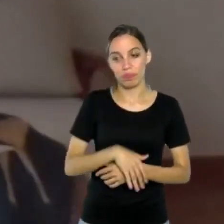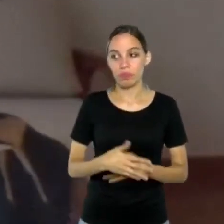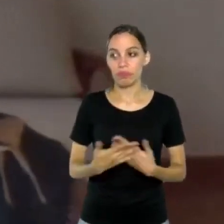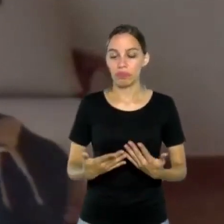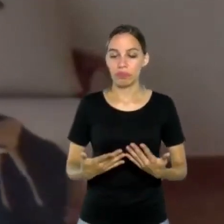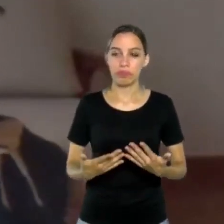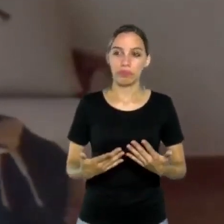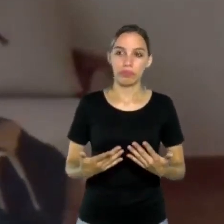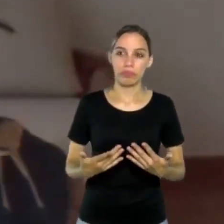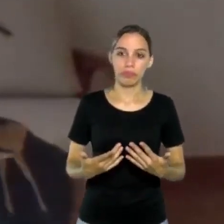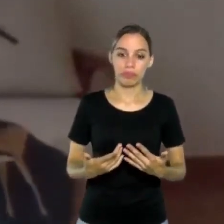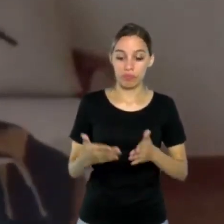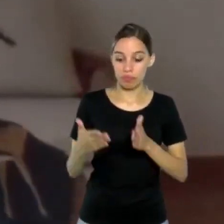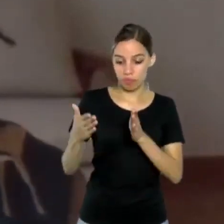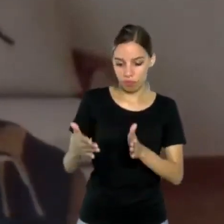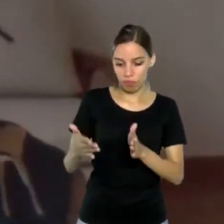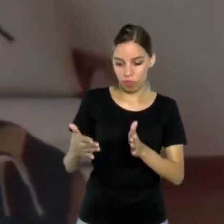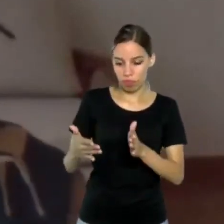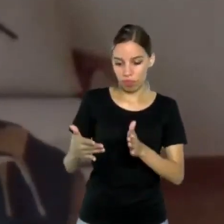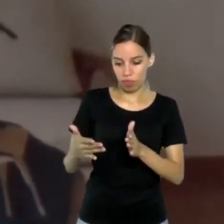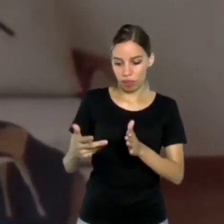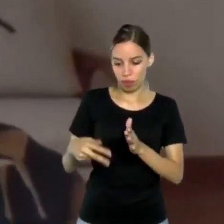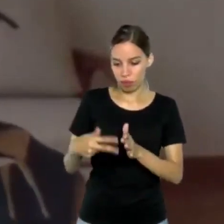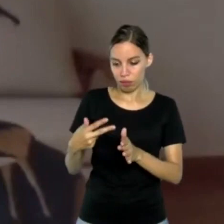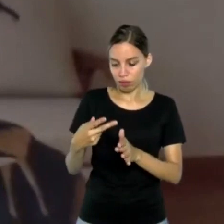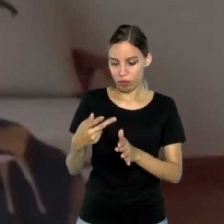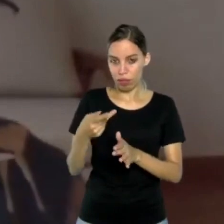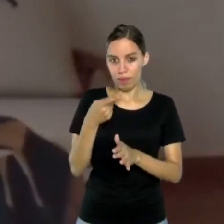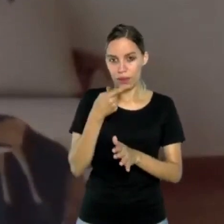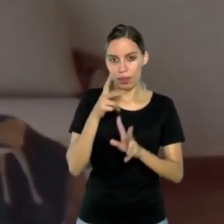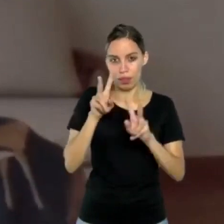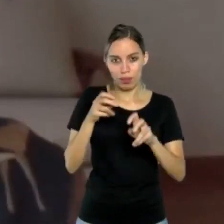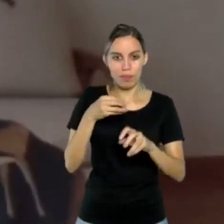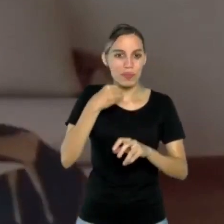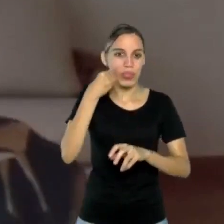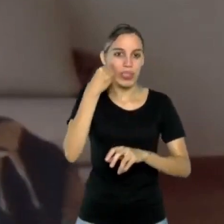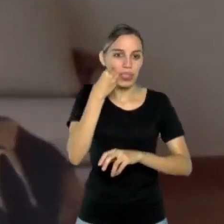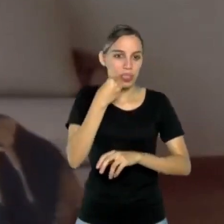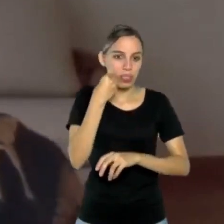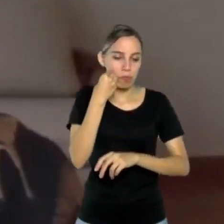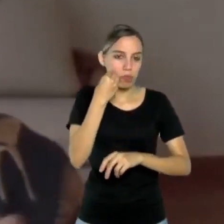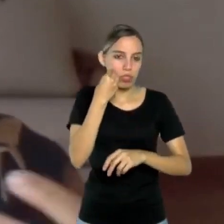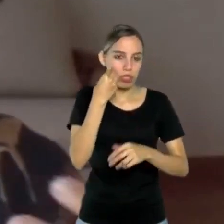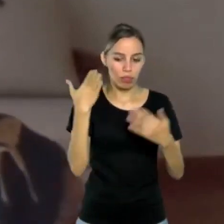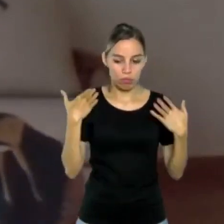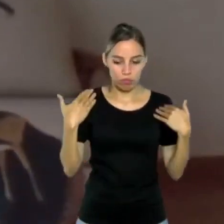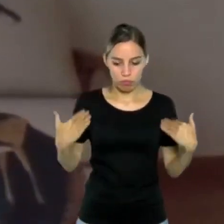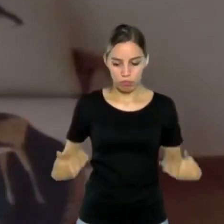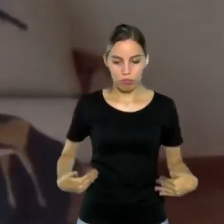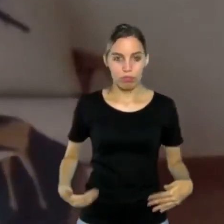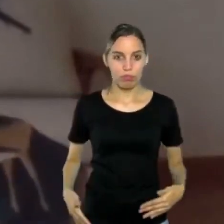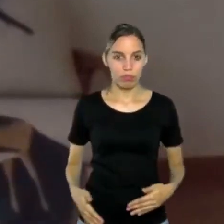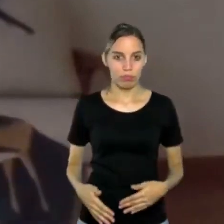isso. Tem uma outra parte que tem a ver com experiências muito sensoriais, experiências